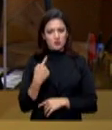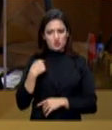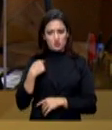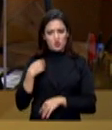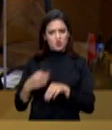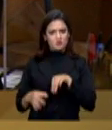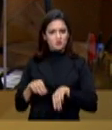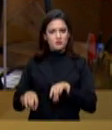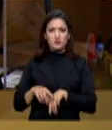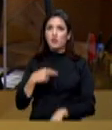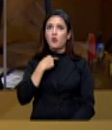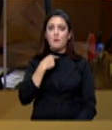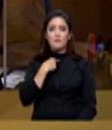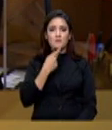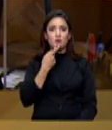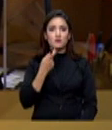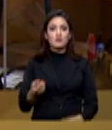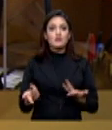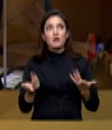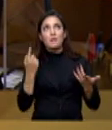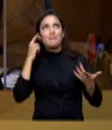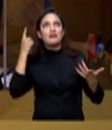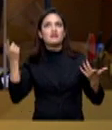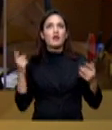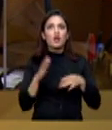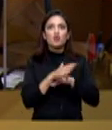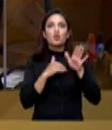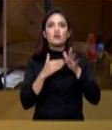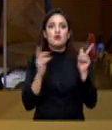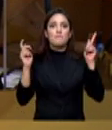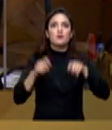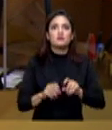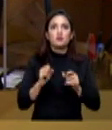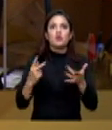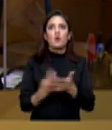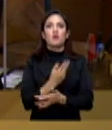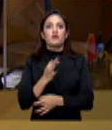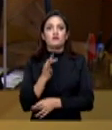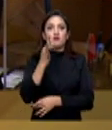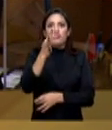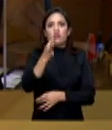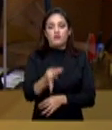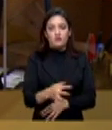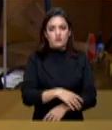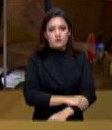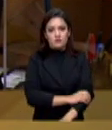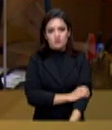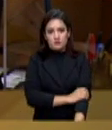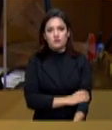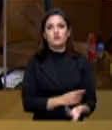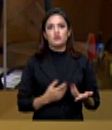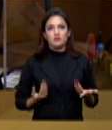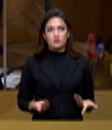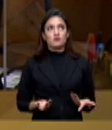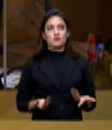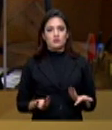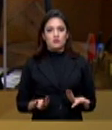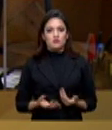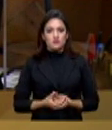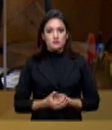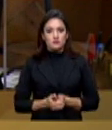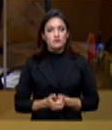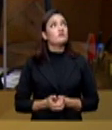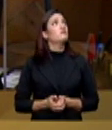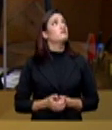jogadores antevê todas as possibilidades de aplicação em concreto do diploma jurídico